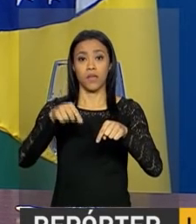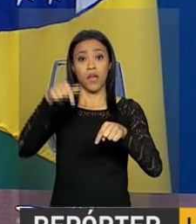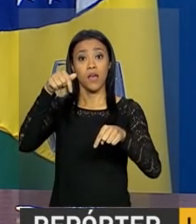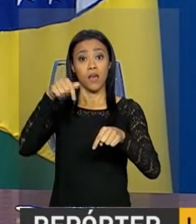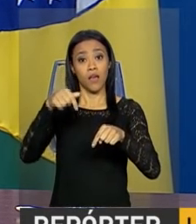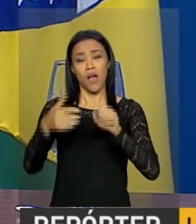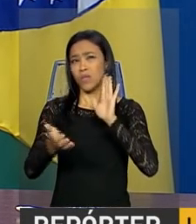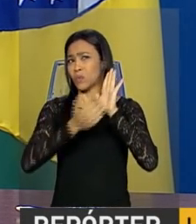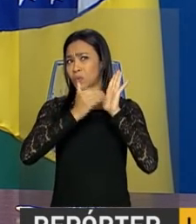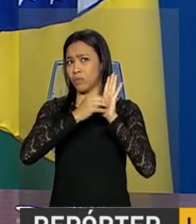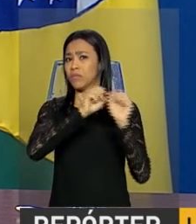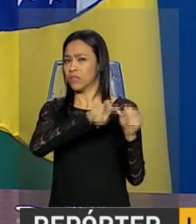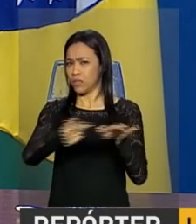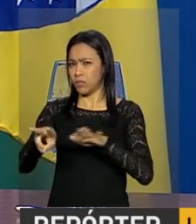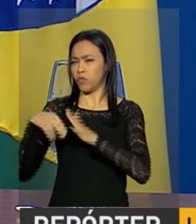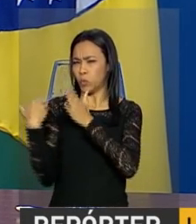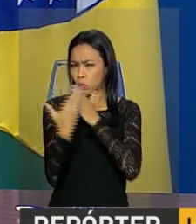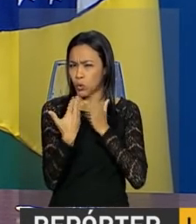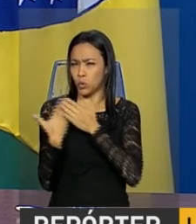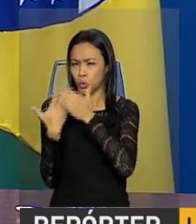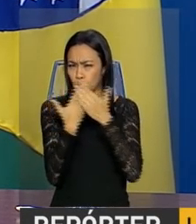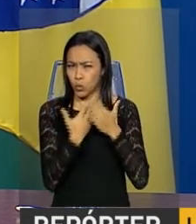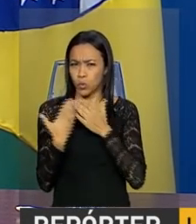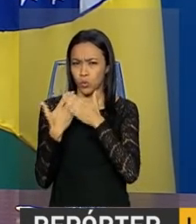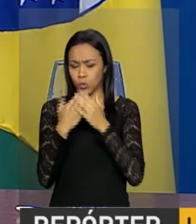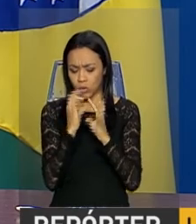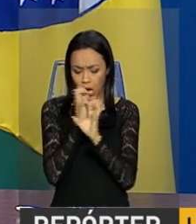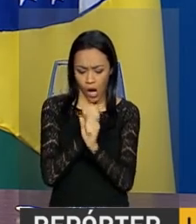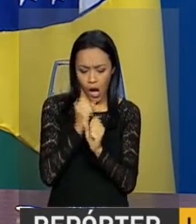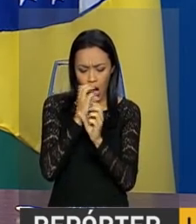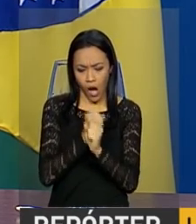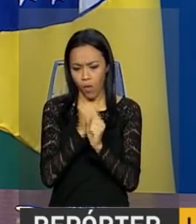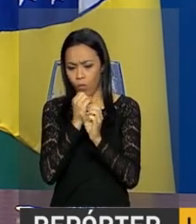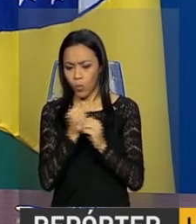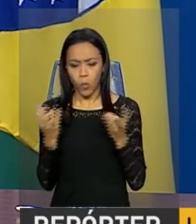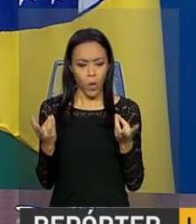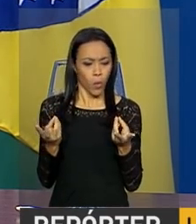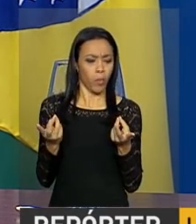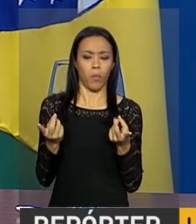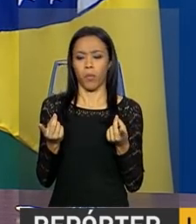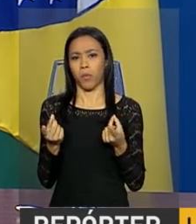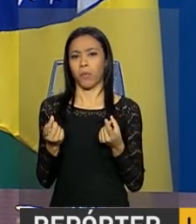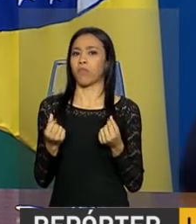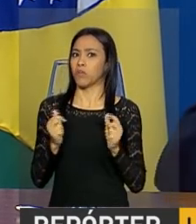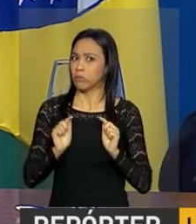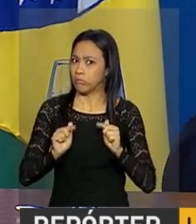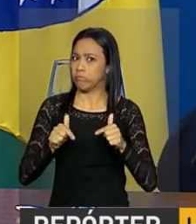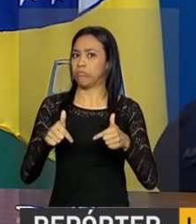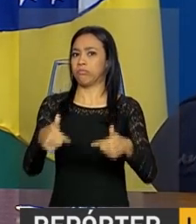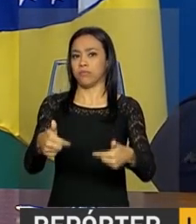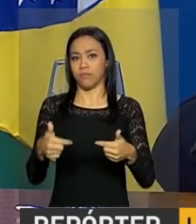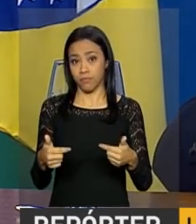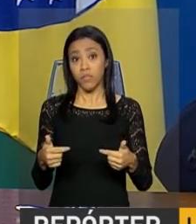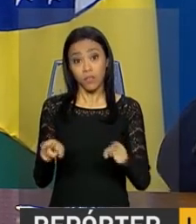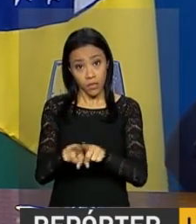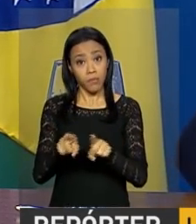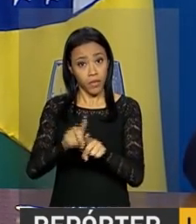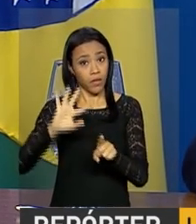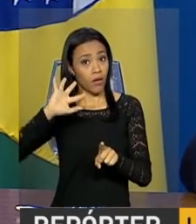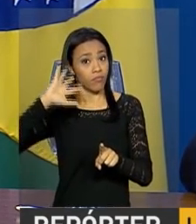semanas foram semanas de estudo intenso, de muitos cálculos, eh, e muita